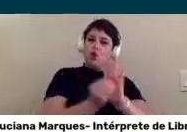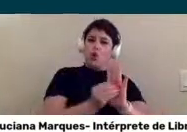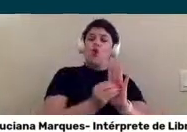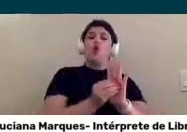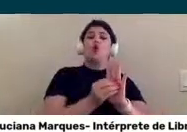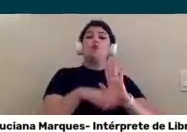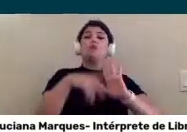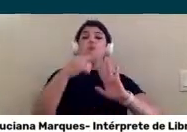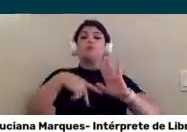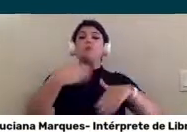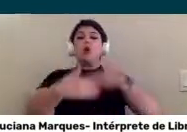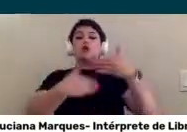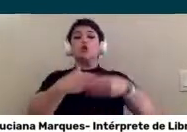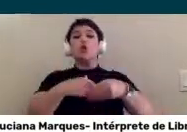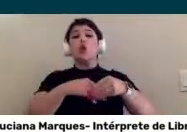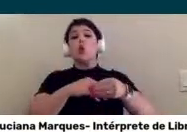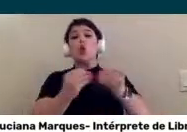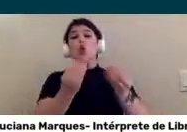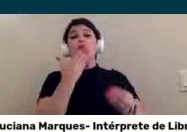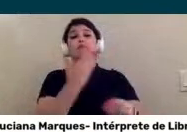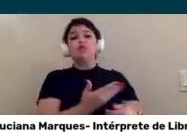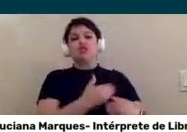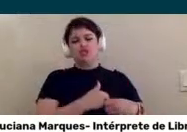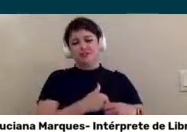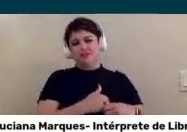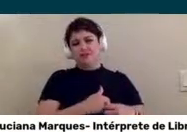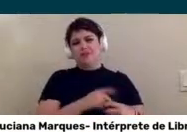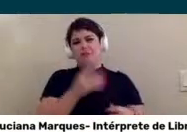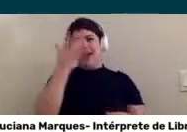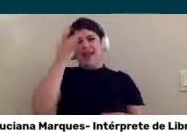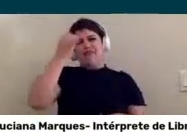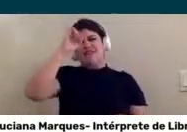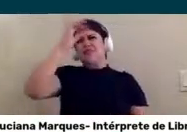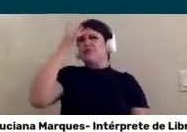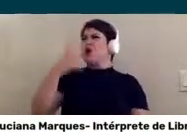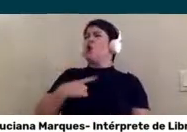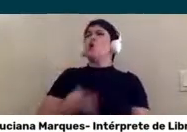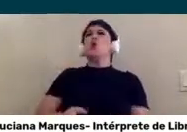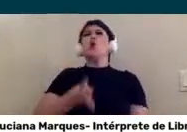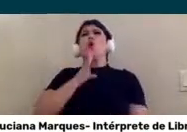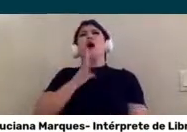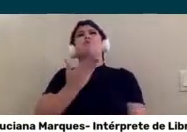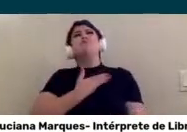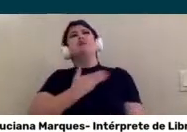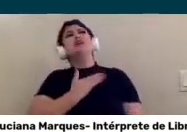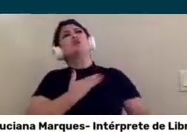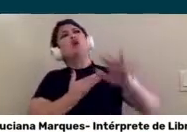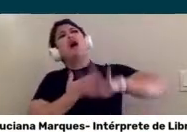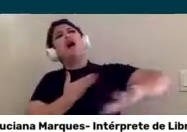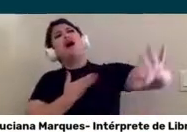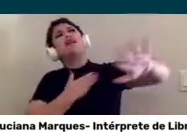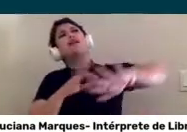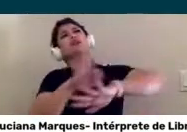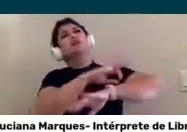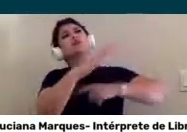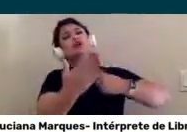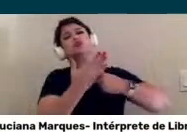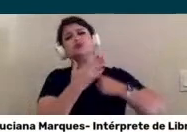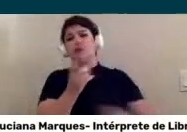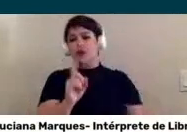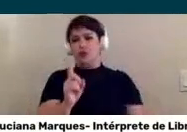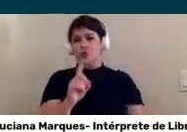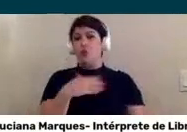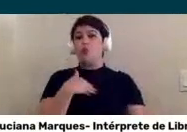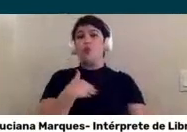isso, para que ninguém precisasse, assim, conhecer um amigo lá da área de arquitetura para poder ser atendido. Não, qualquer